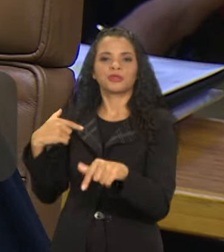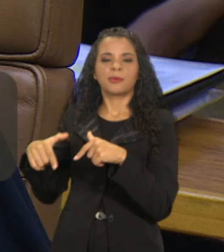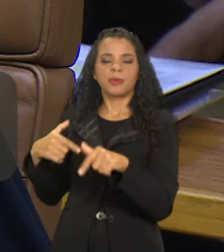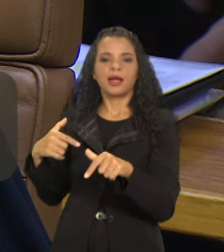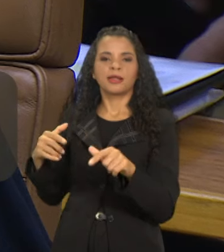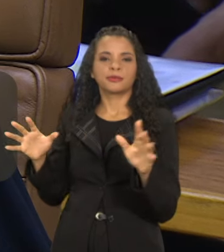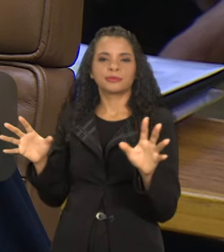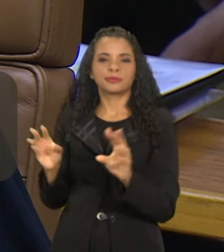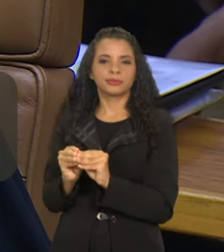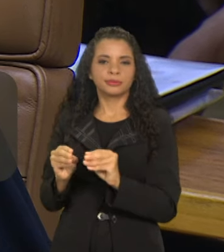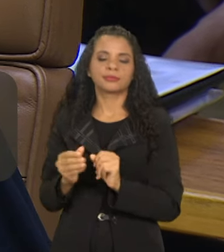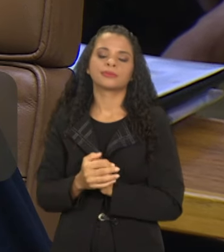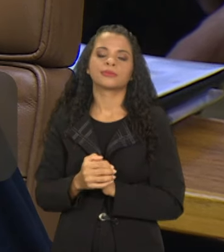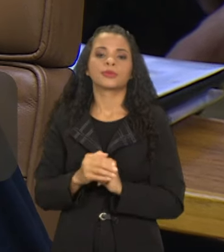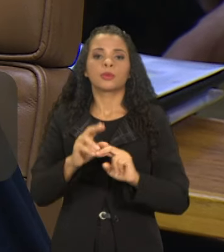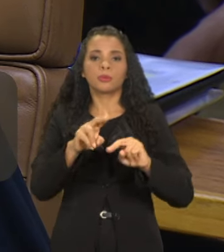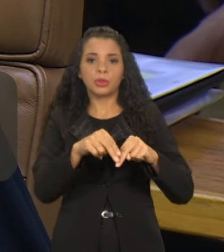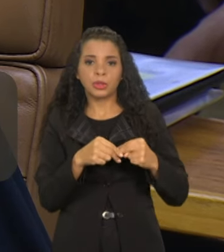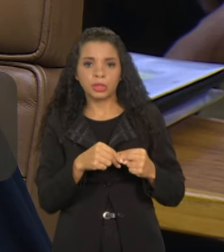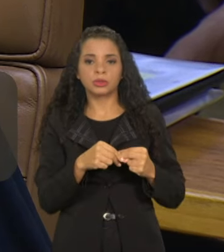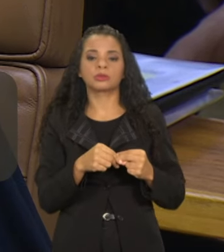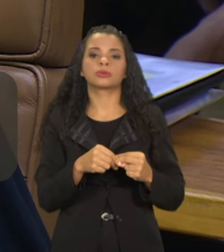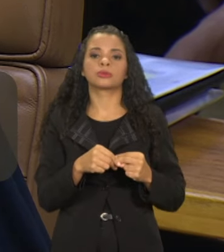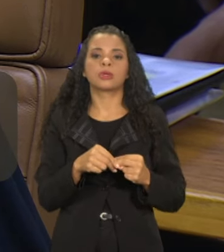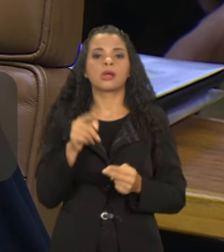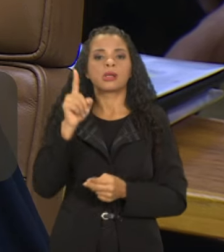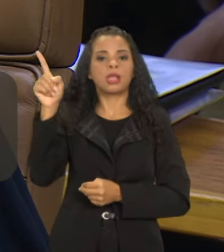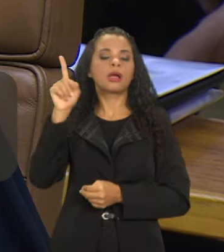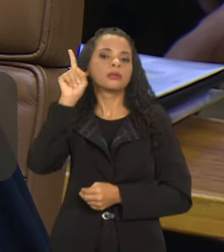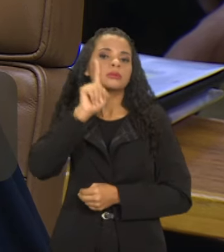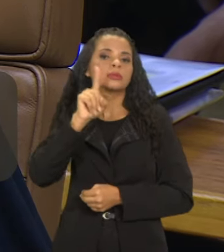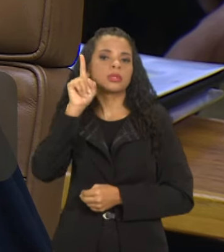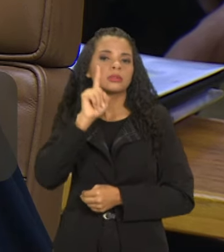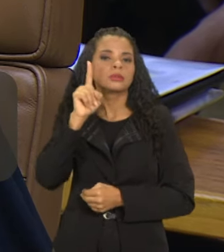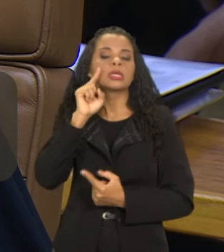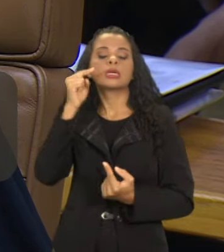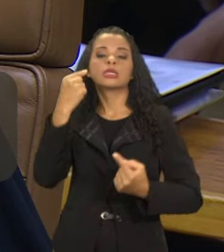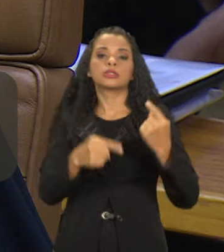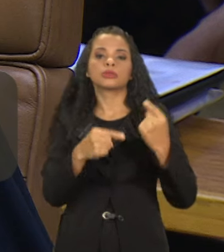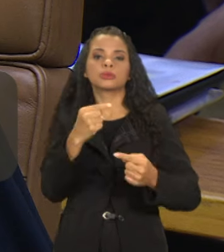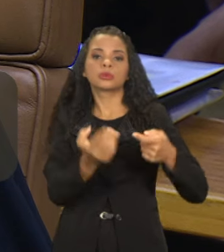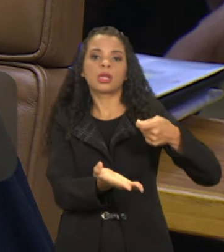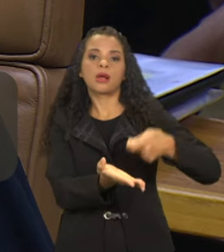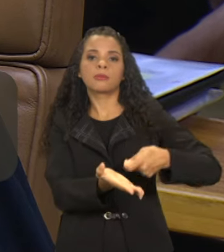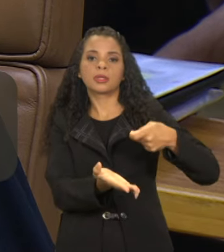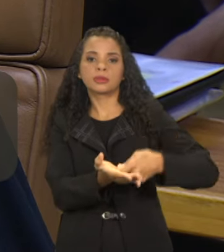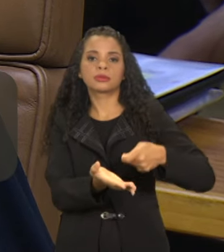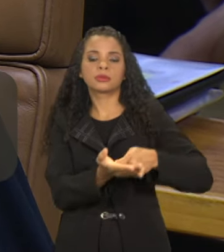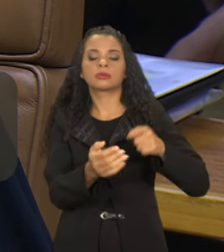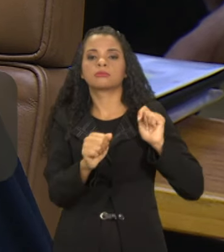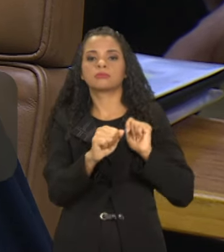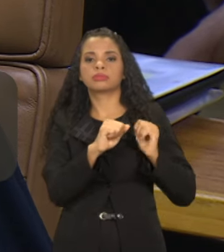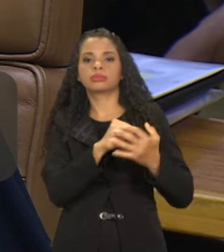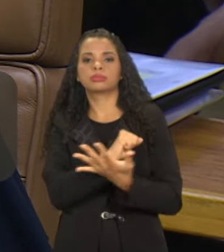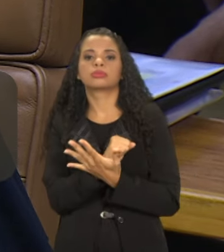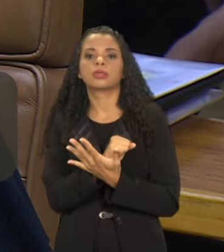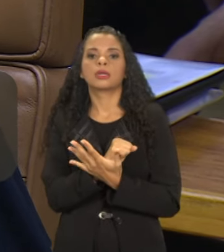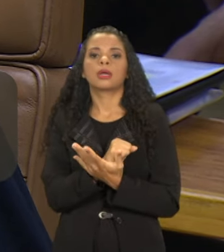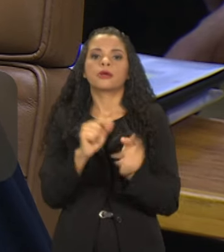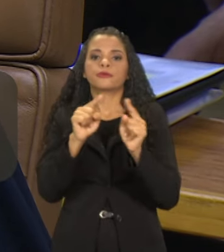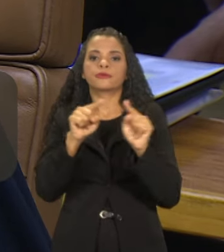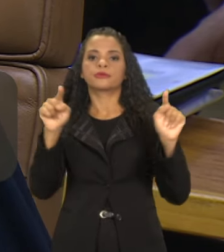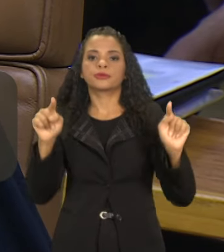Branca, espontaneamente, levantou a obrigatoriedade da vacinação contra o vírus da Covid-19 para seus funcionários federais,